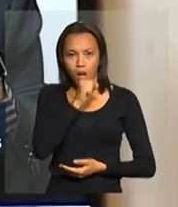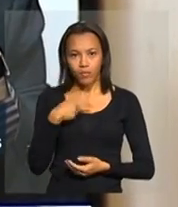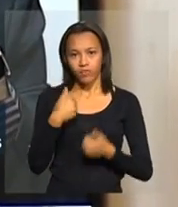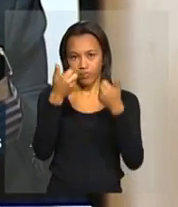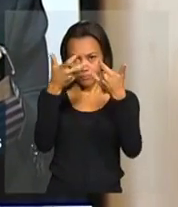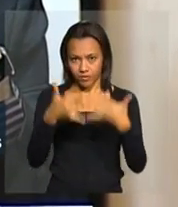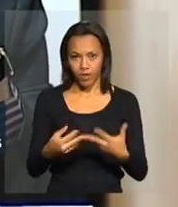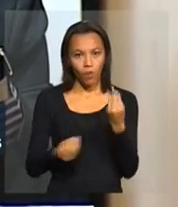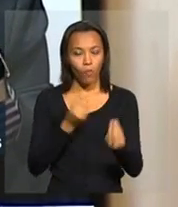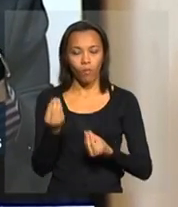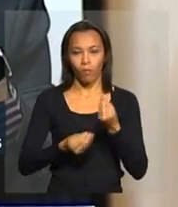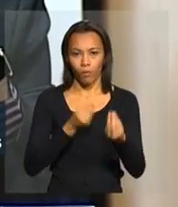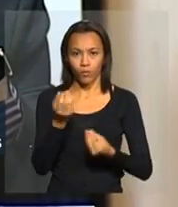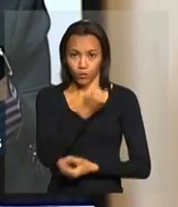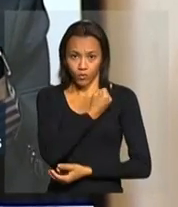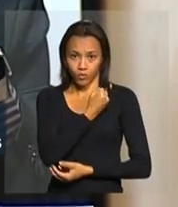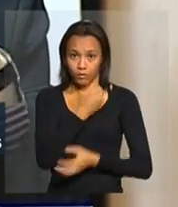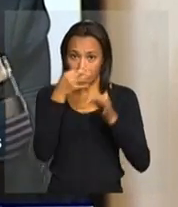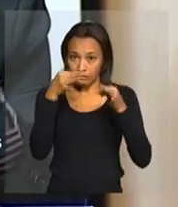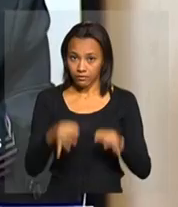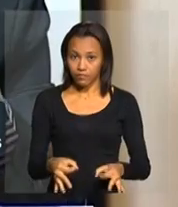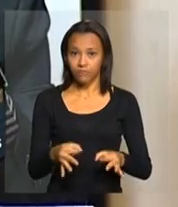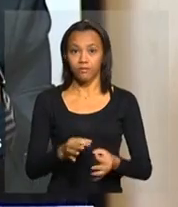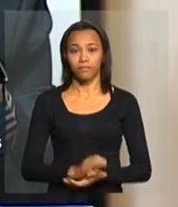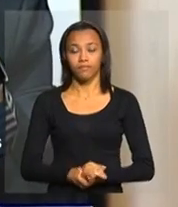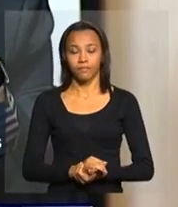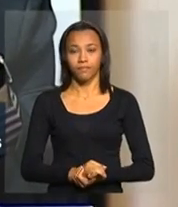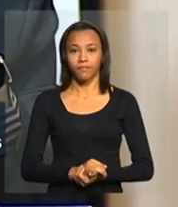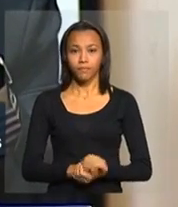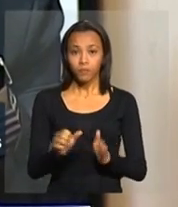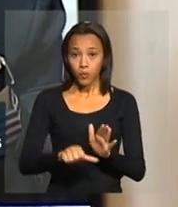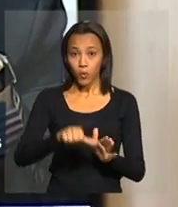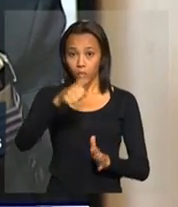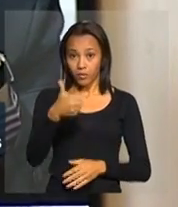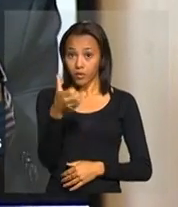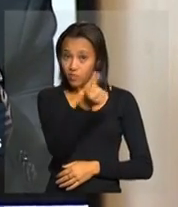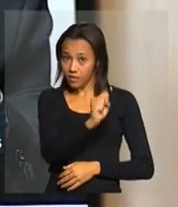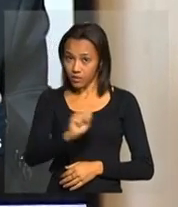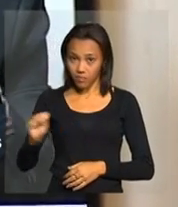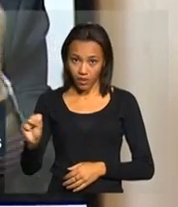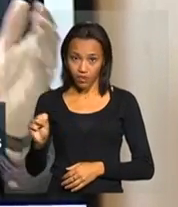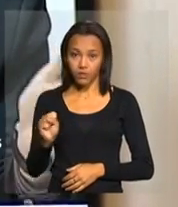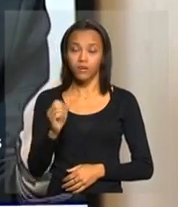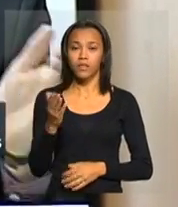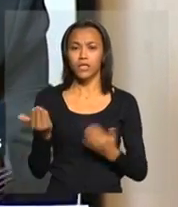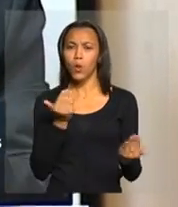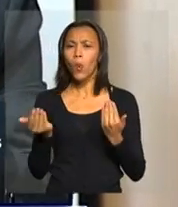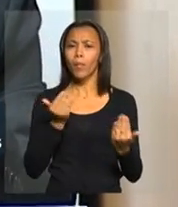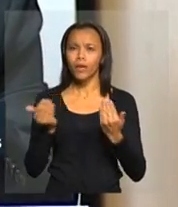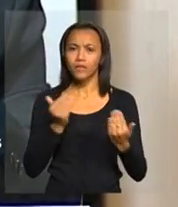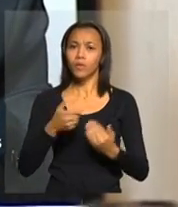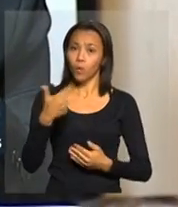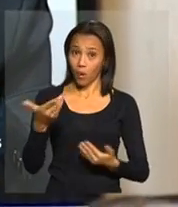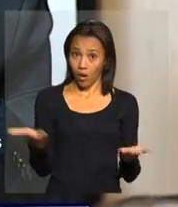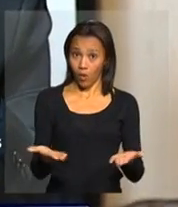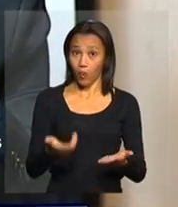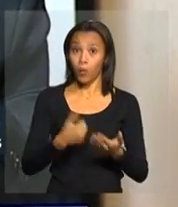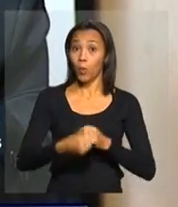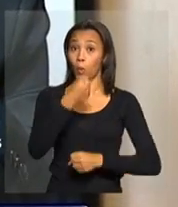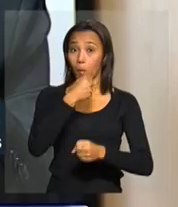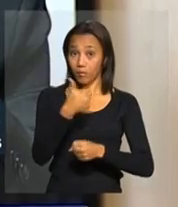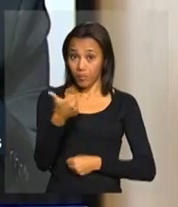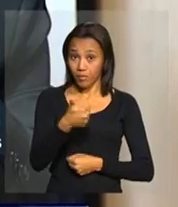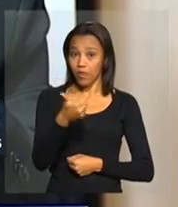rapidamente os números, vamos dizer, consolidados do primeiro semestre, agora em comparação com o primeiro semestre do ano